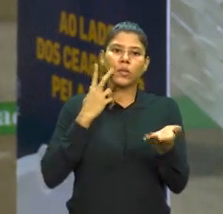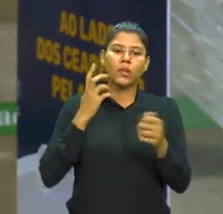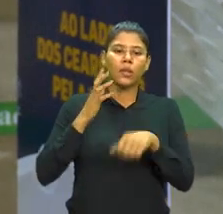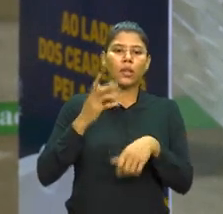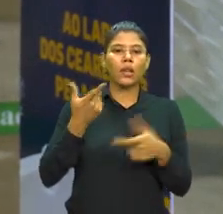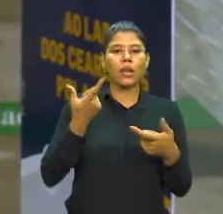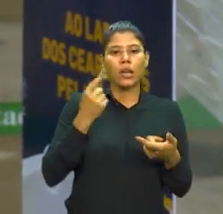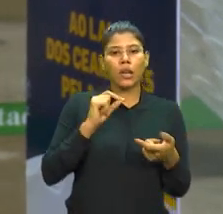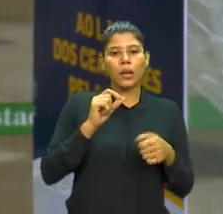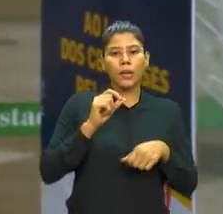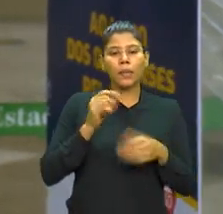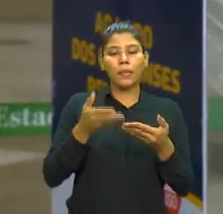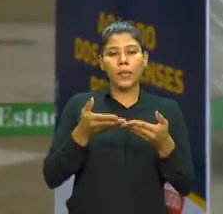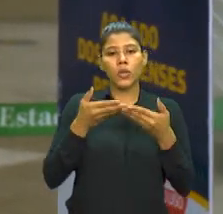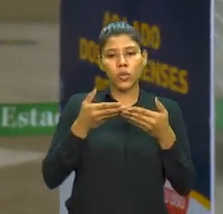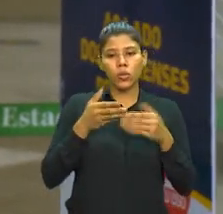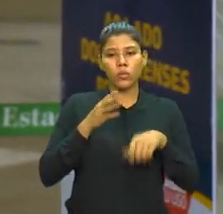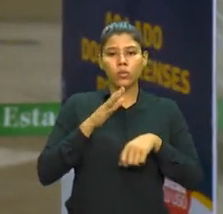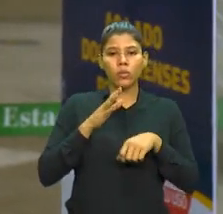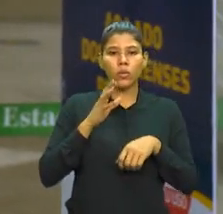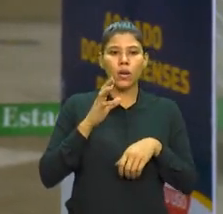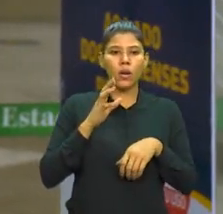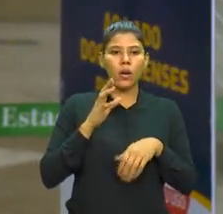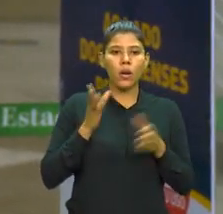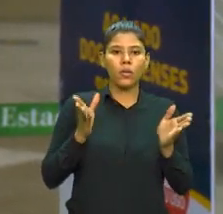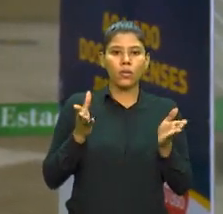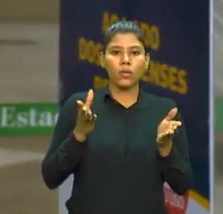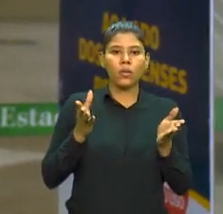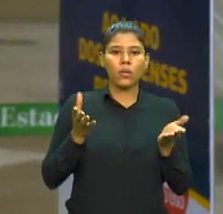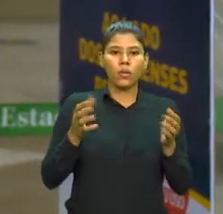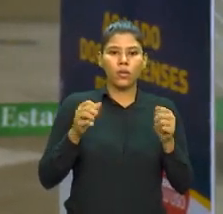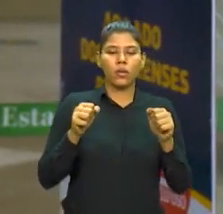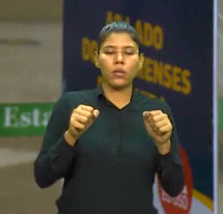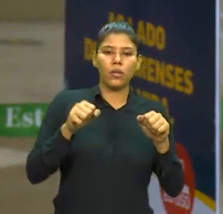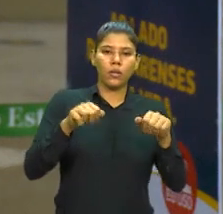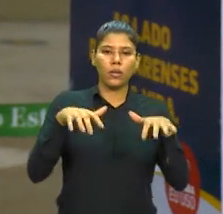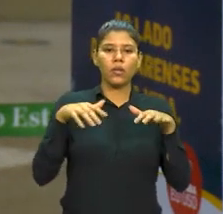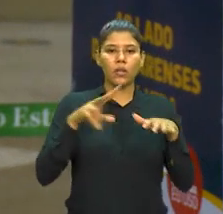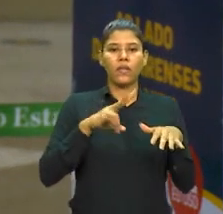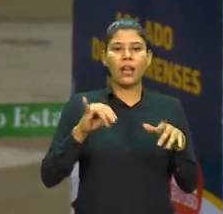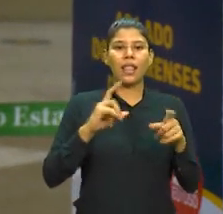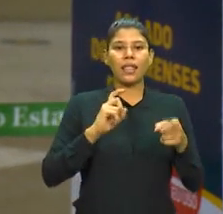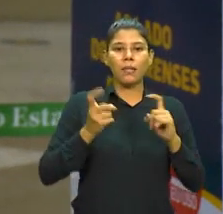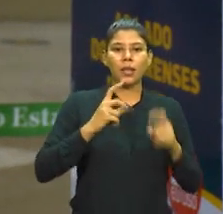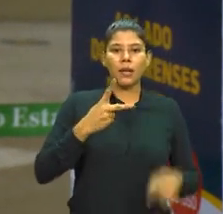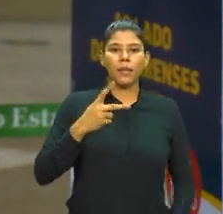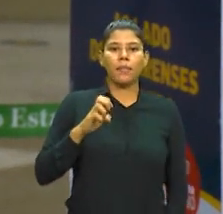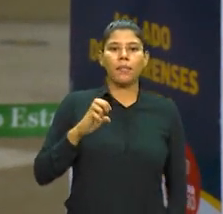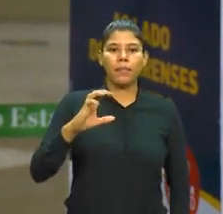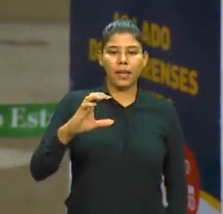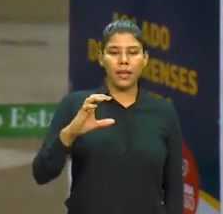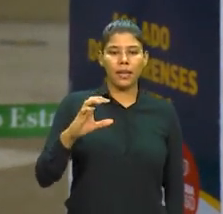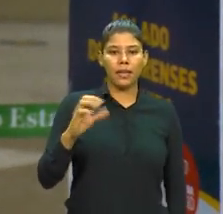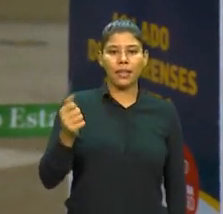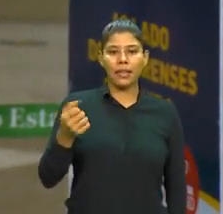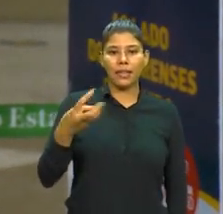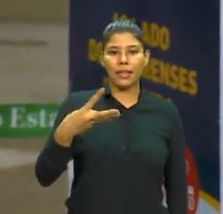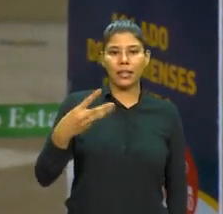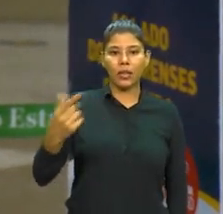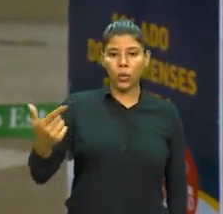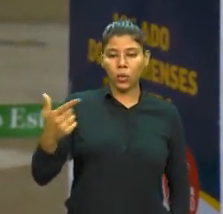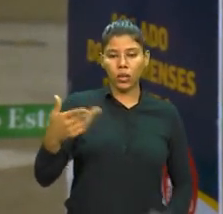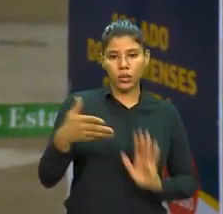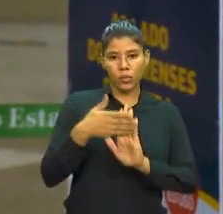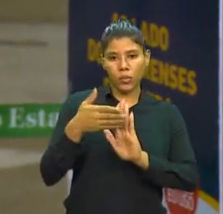realização dessa audiência pública que vai debater a PEC 32 que é a PEC da reforma administrativa proposta do